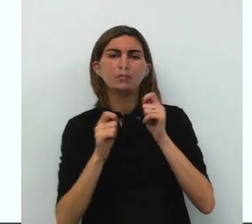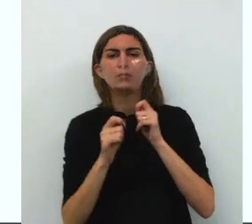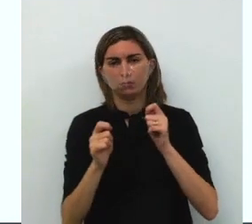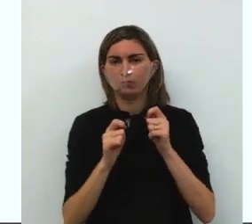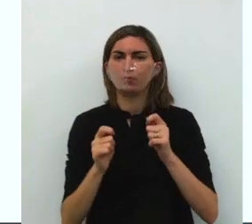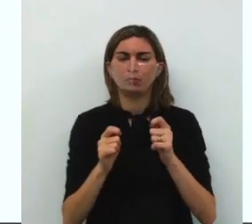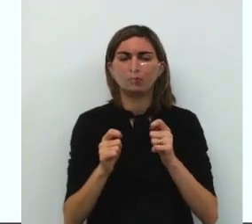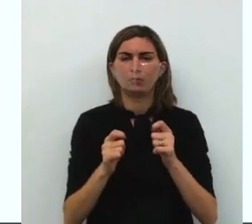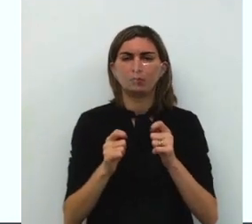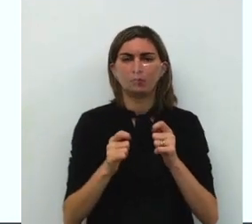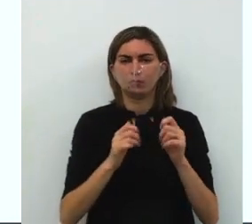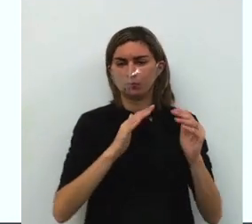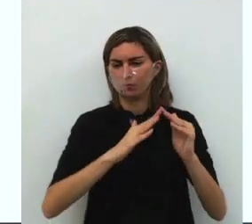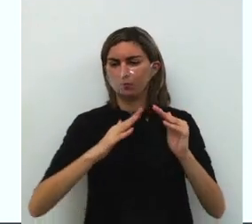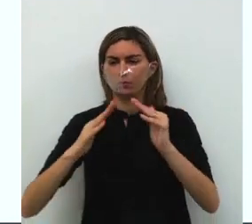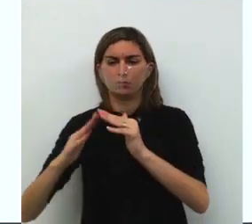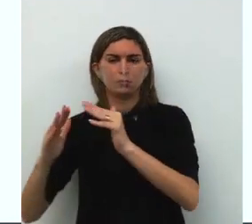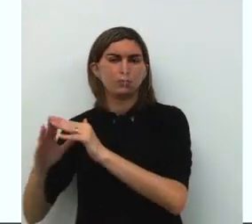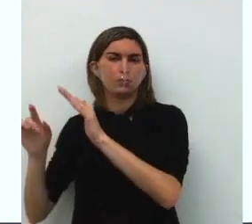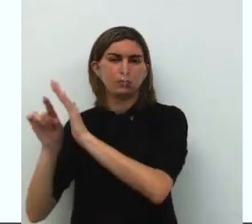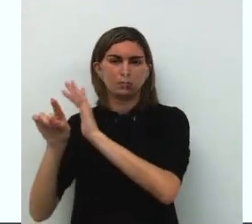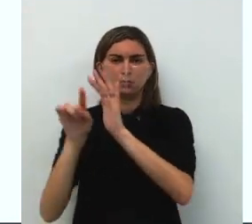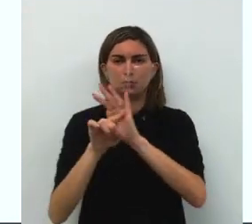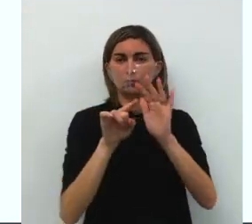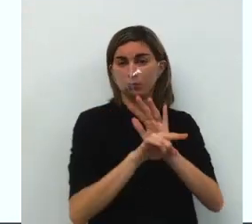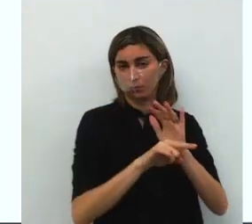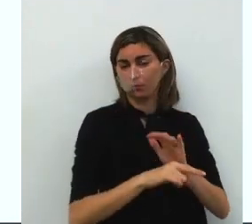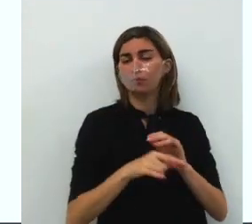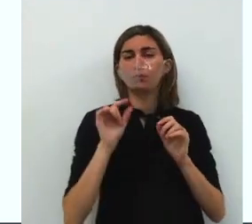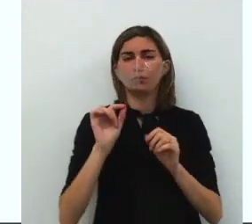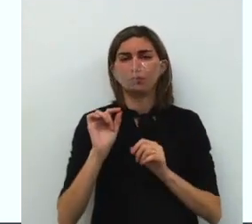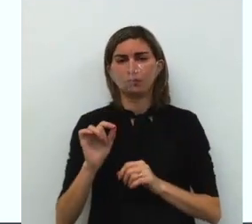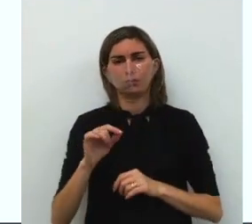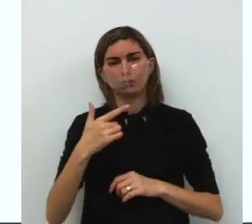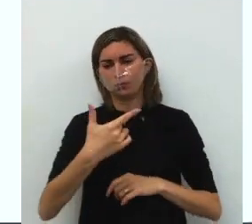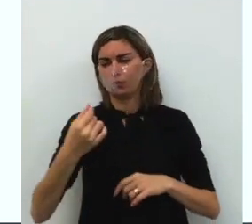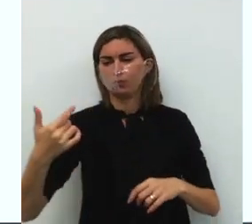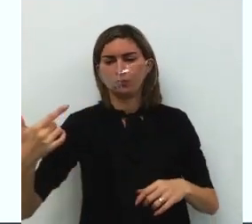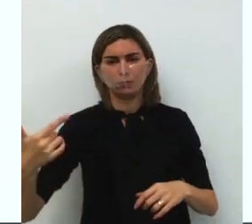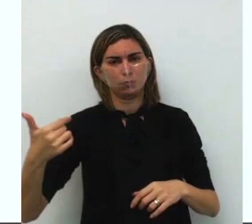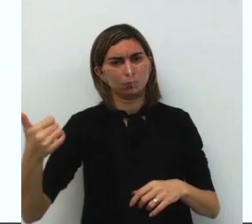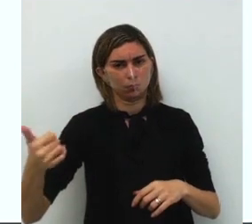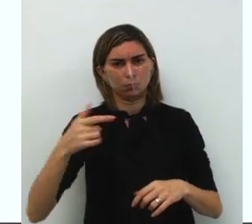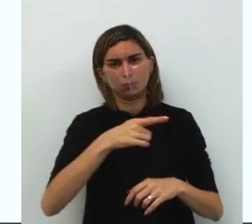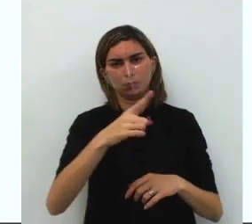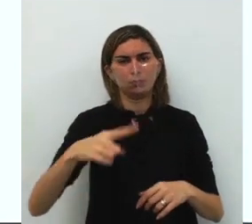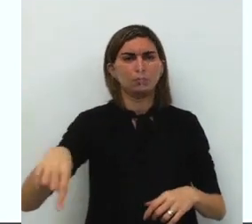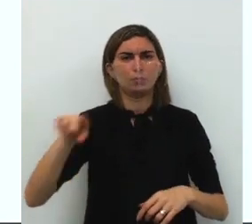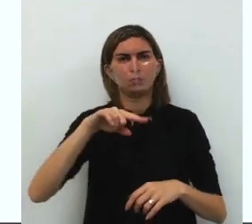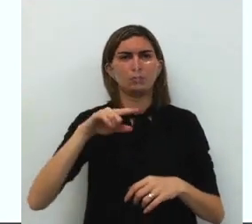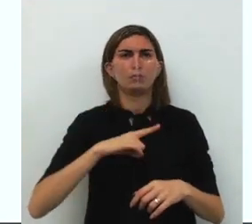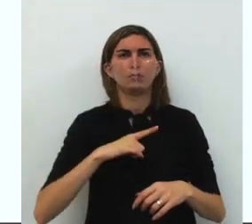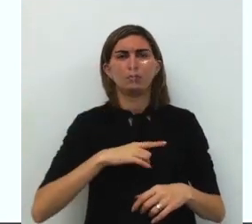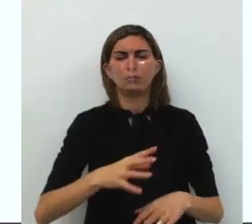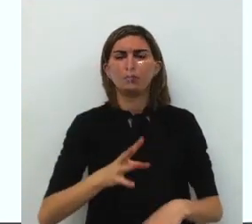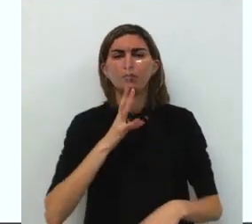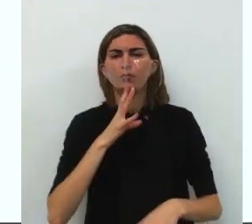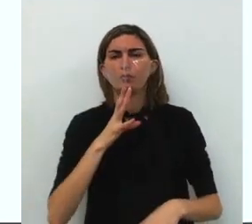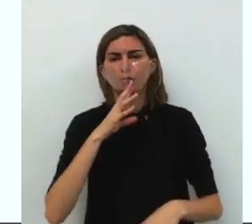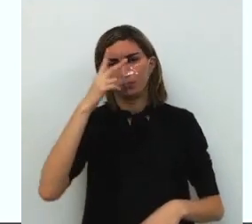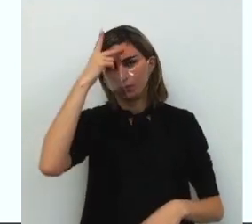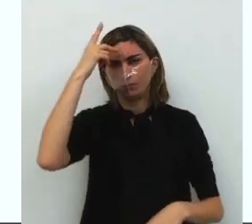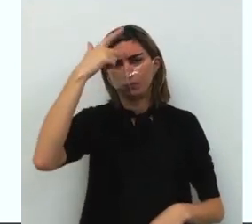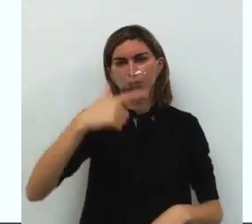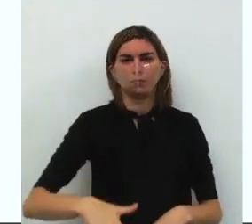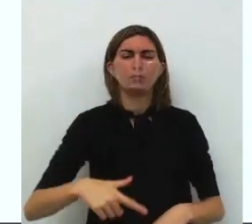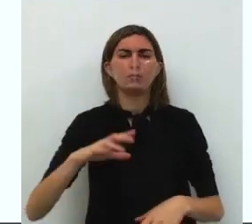de porta em porta, ela é o quê? Ficou para o próximo ano, 2021. Nós vamos nos conhecer